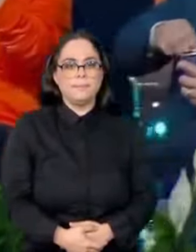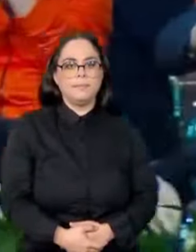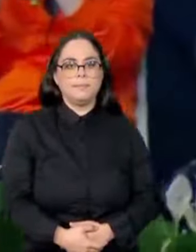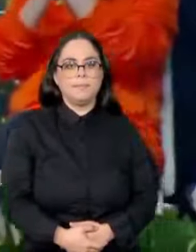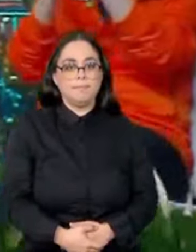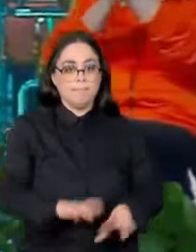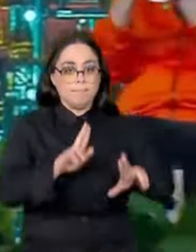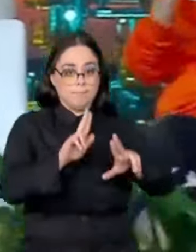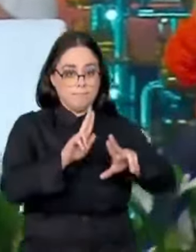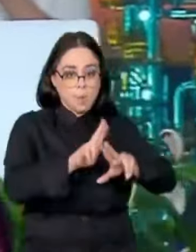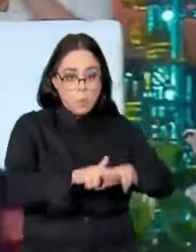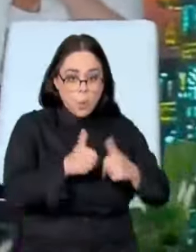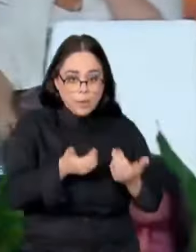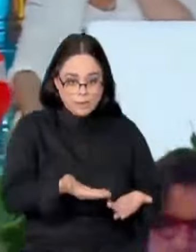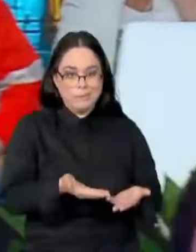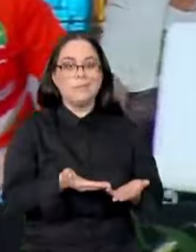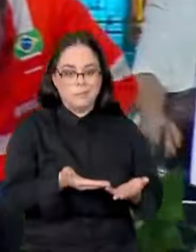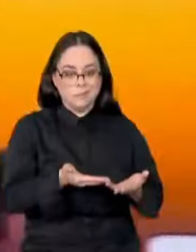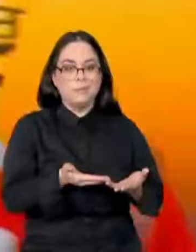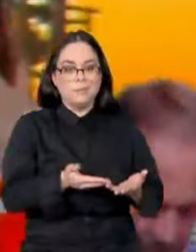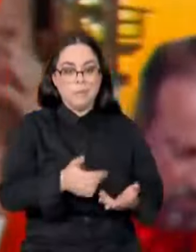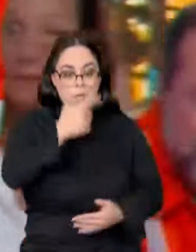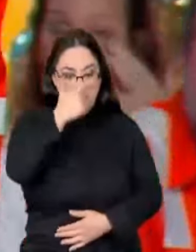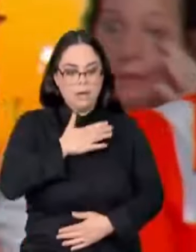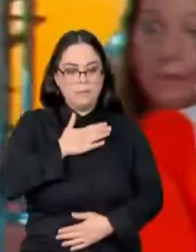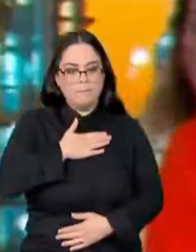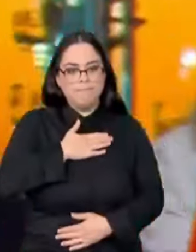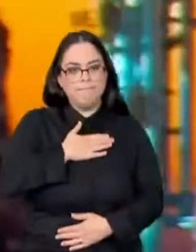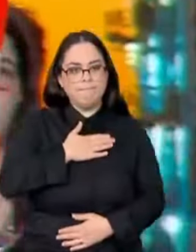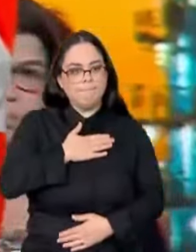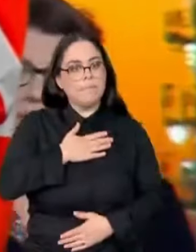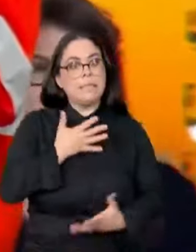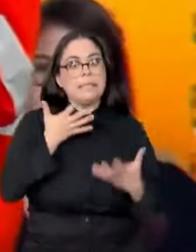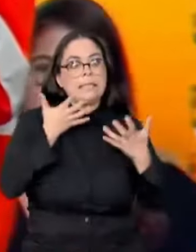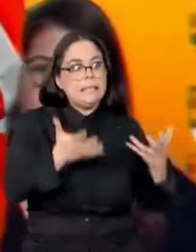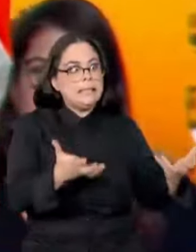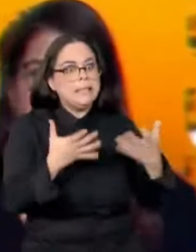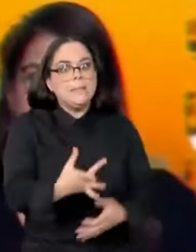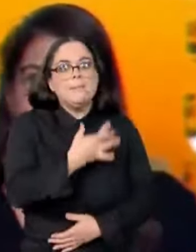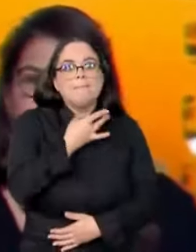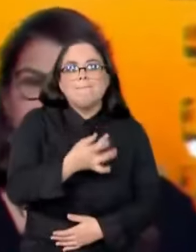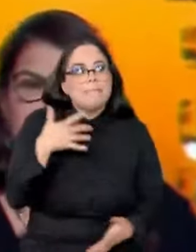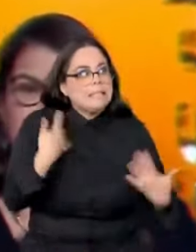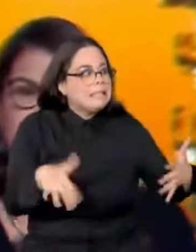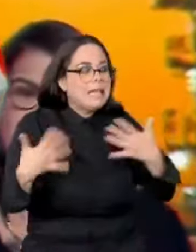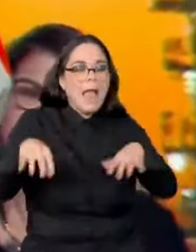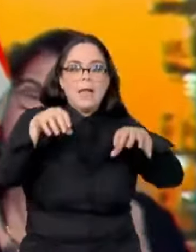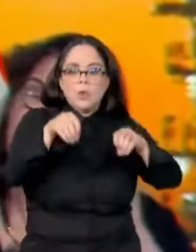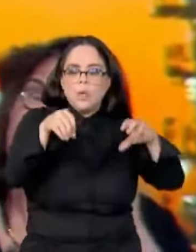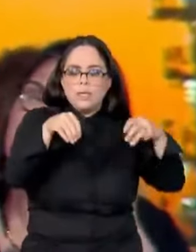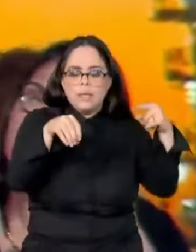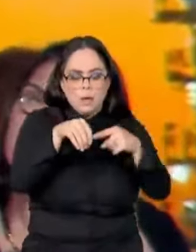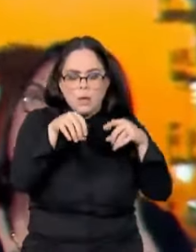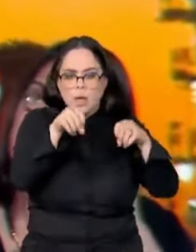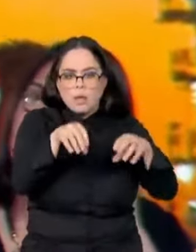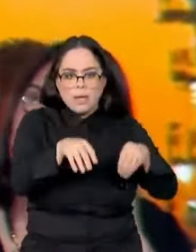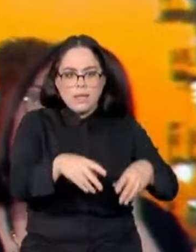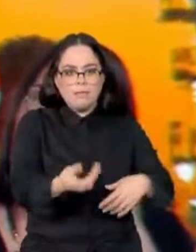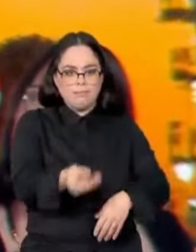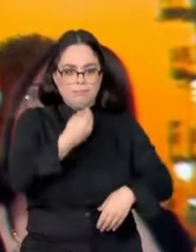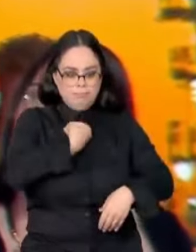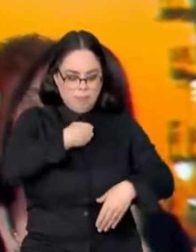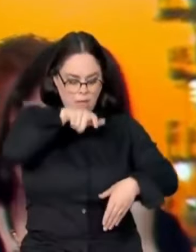É por isso que eu tenho obsessão pela educação. Porque a educação dá a independência que